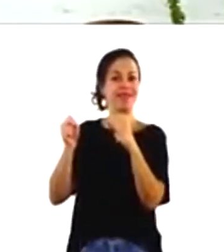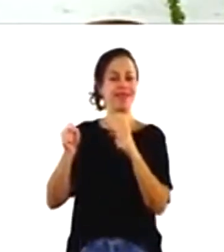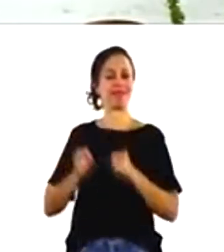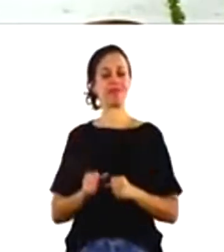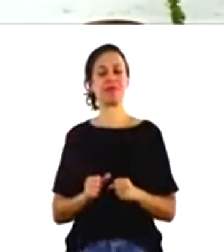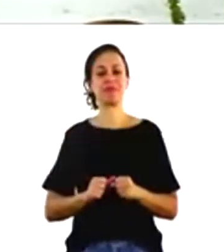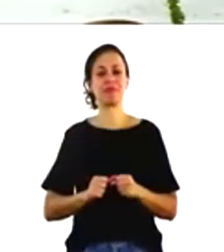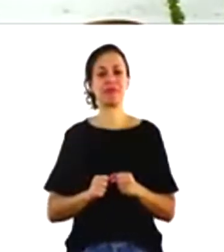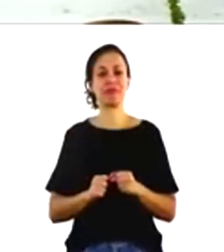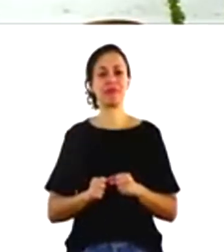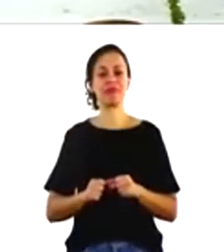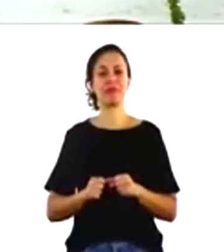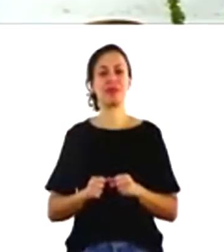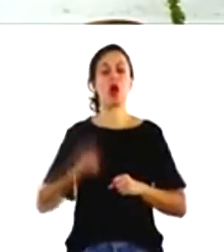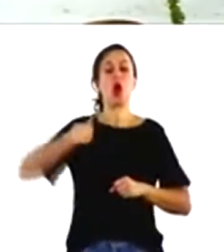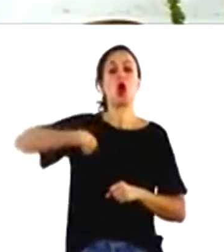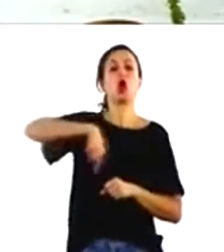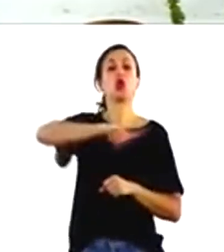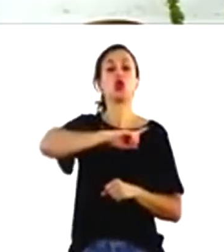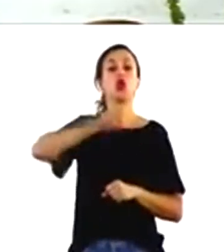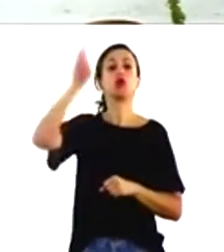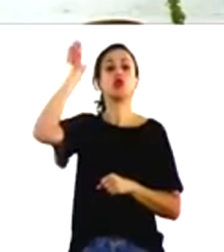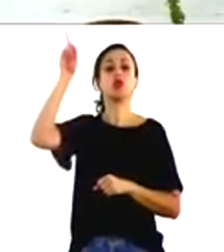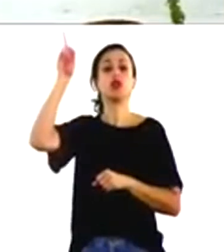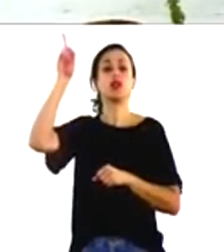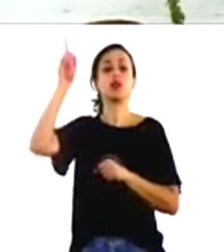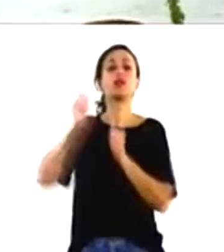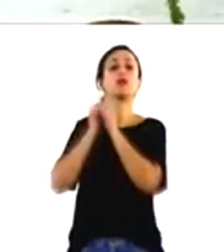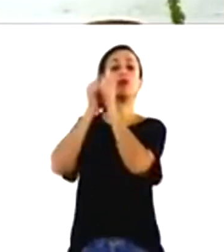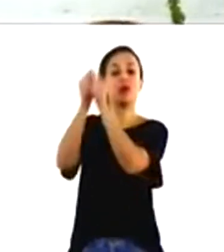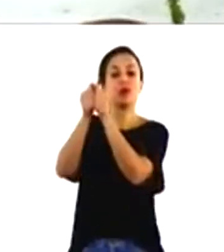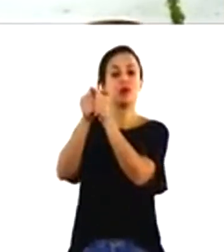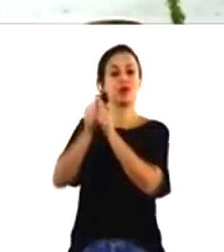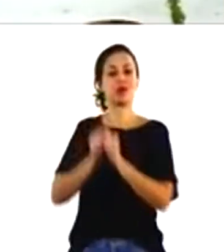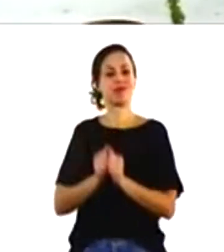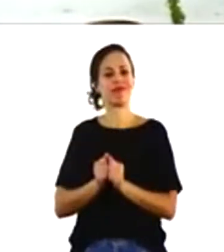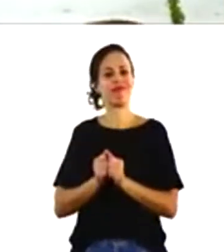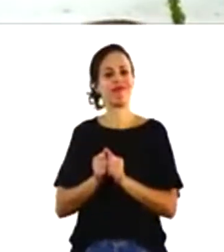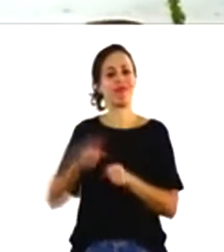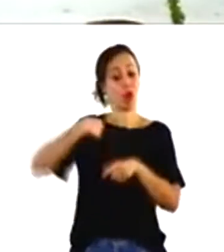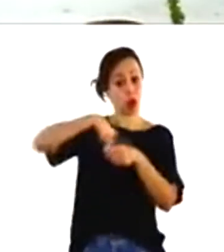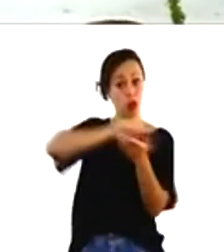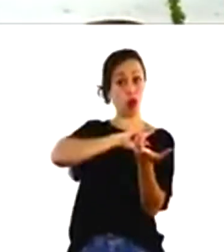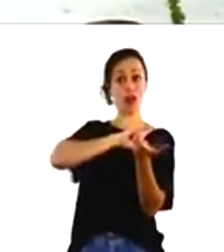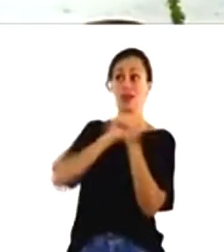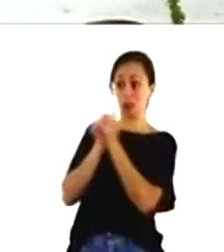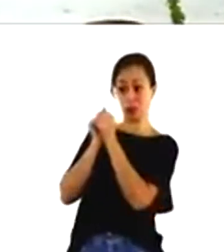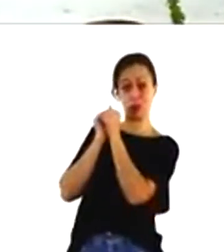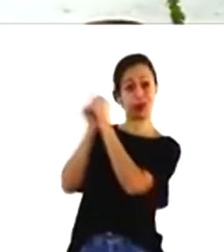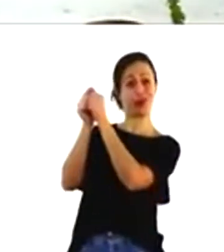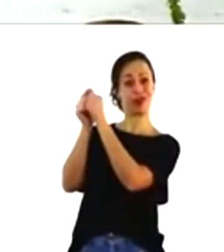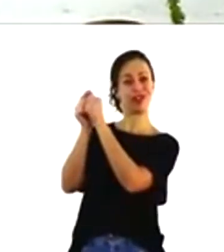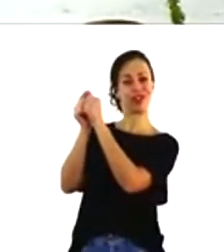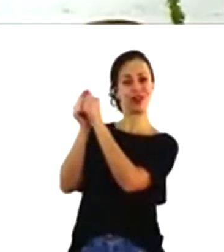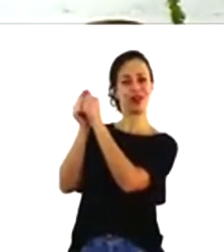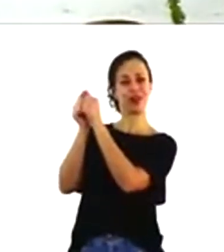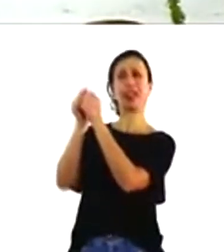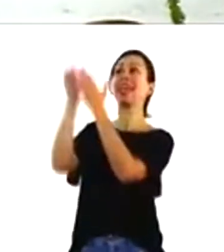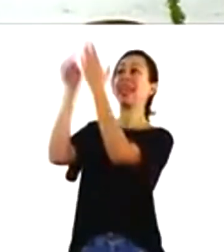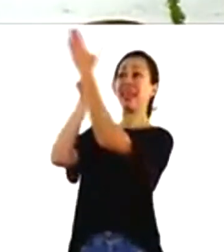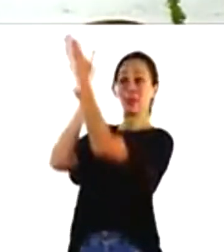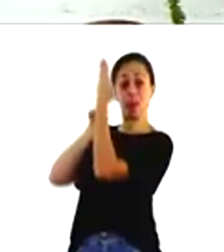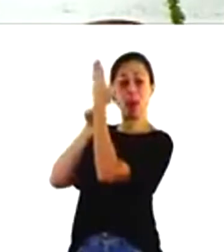O nosso Deus está conosco, o que vai nos dar revelação e conhecimento para que